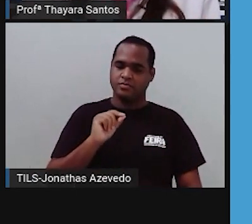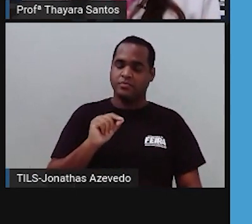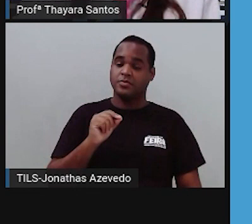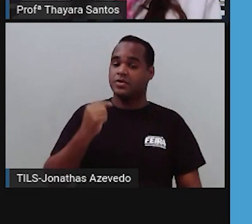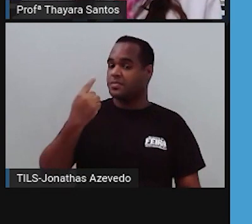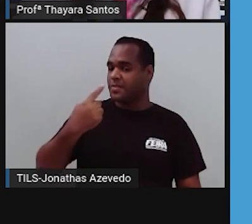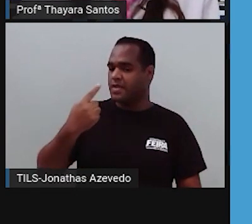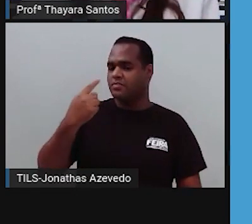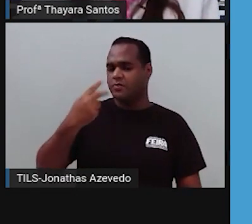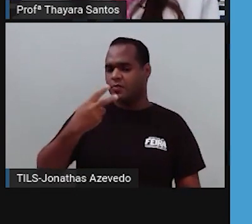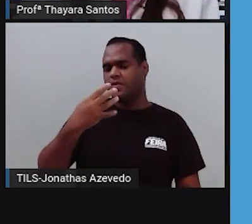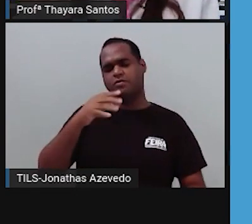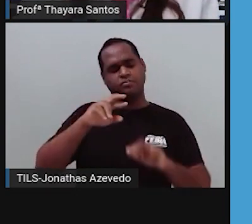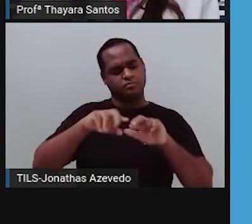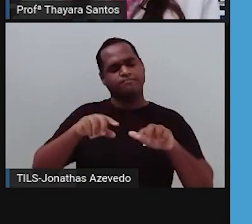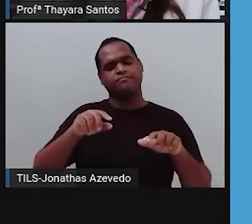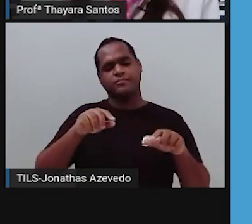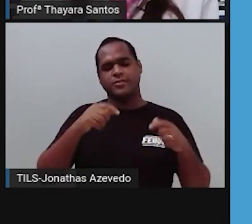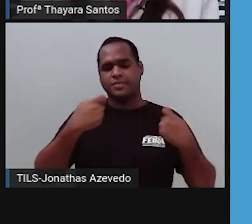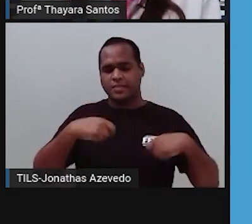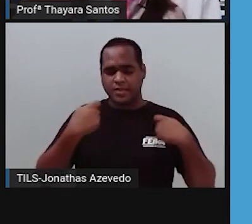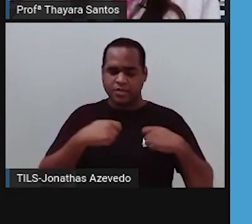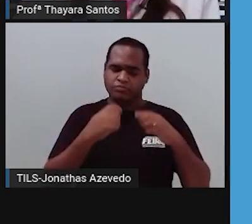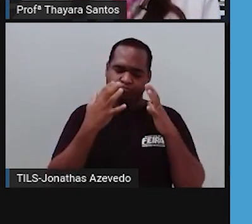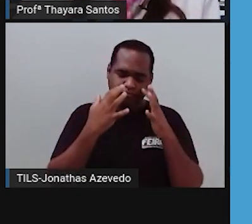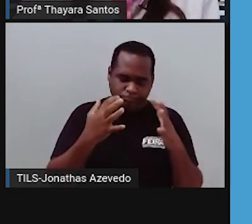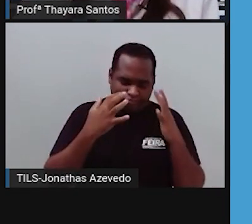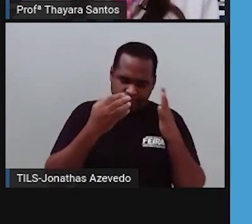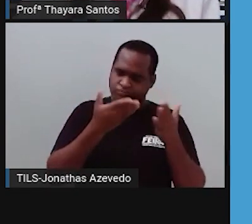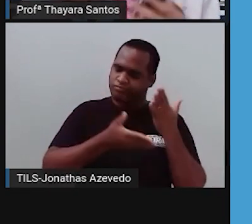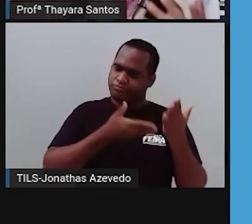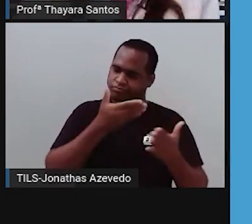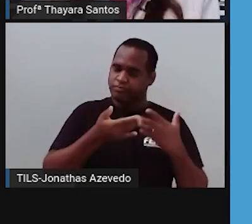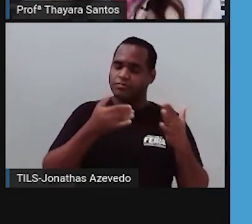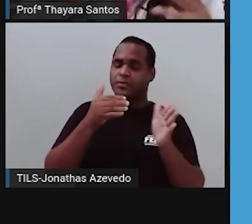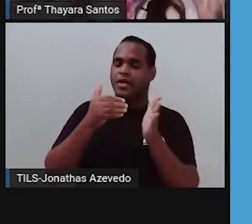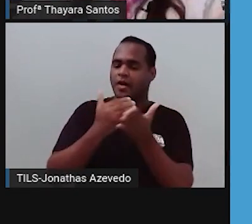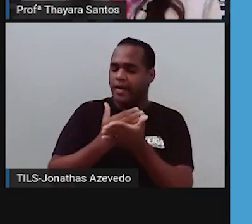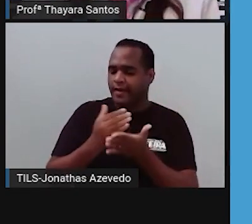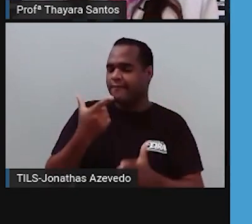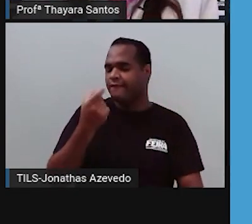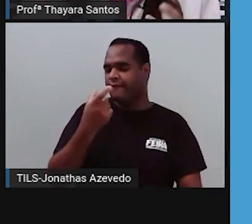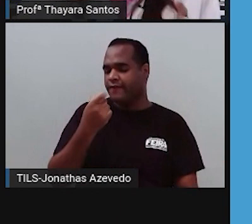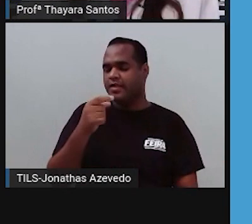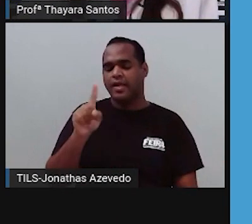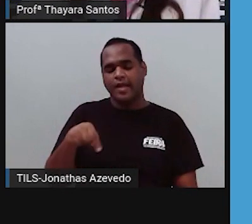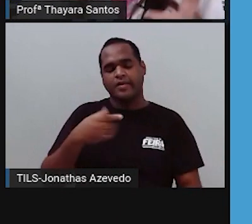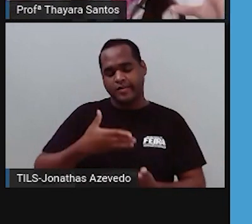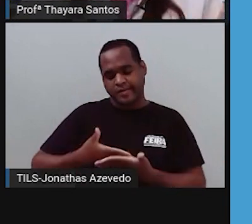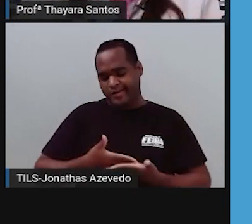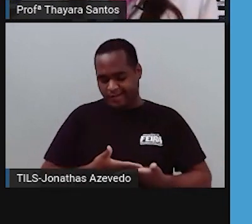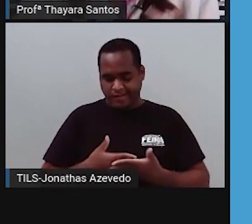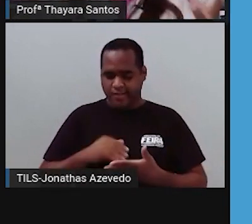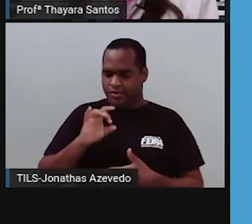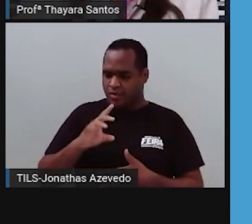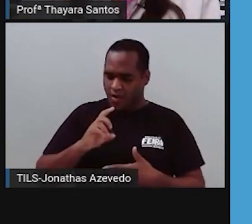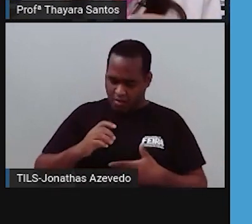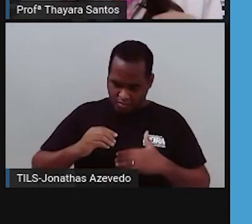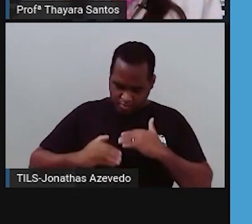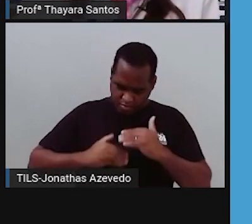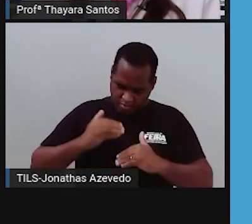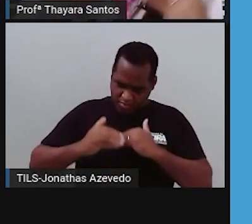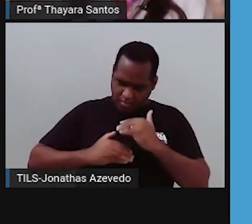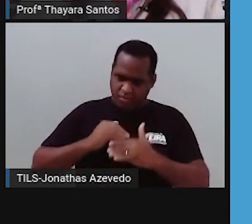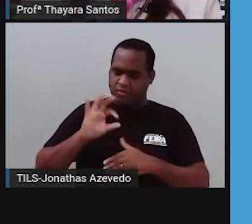que ter mais cuidado. A partir da semana 20, não, o bebê já está crescendo, ele já está ali só crescendo,